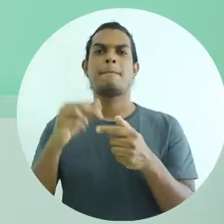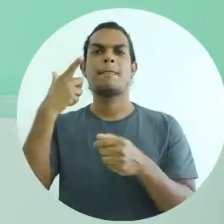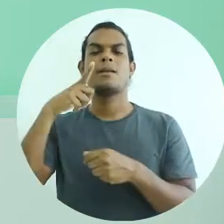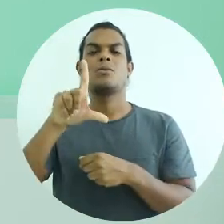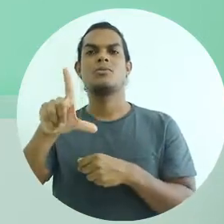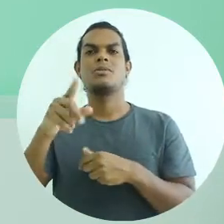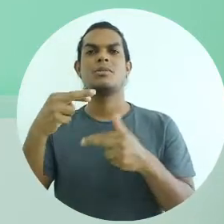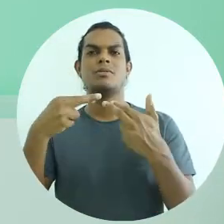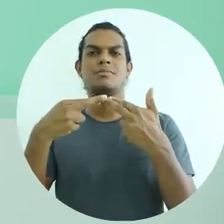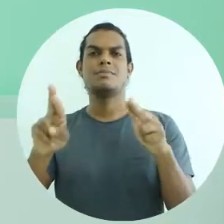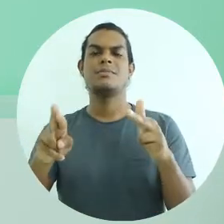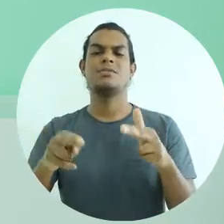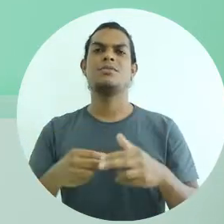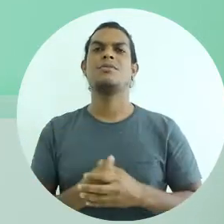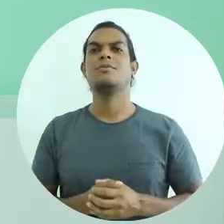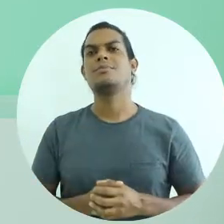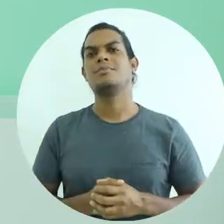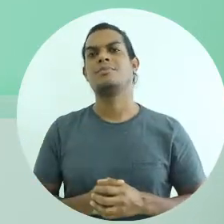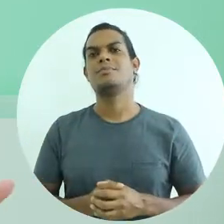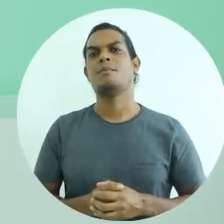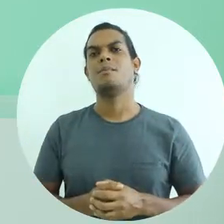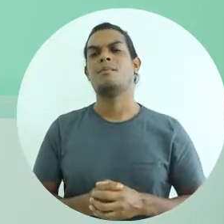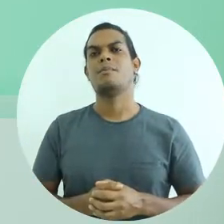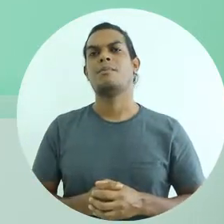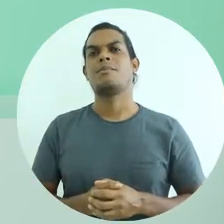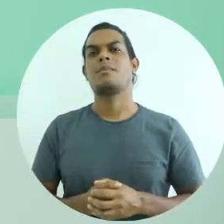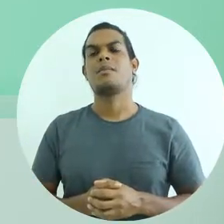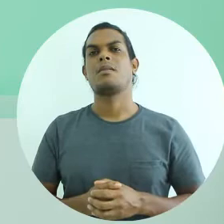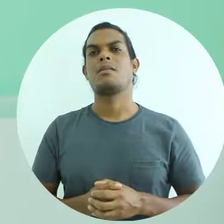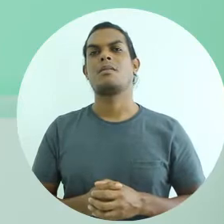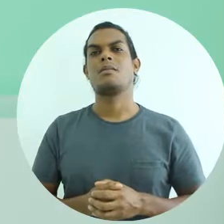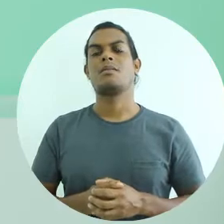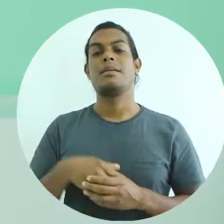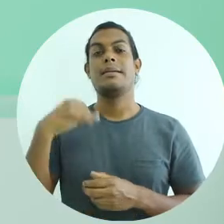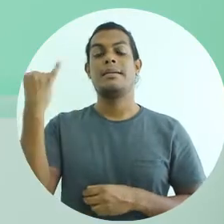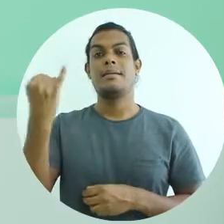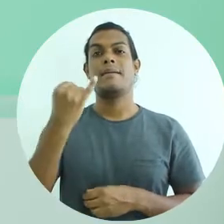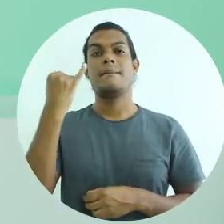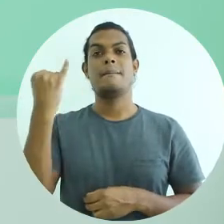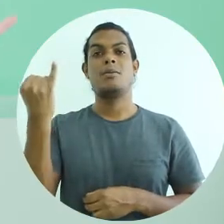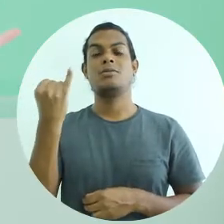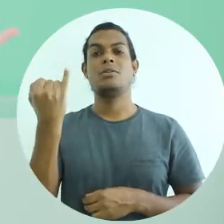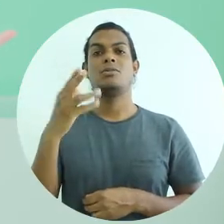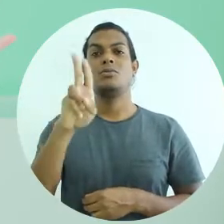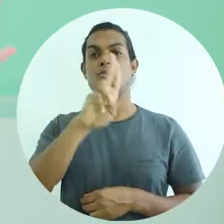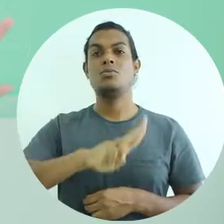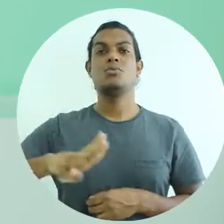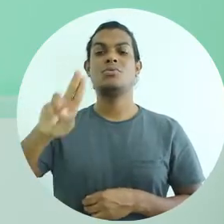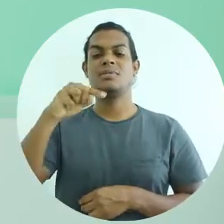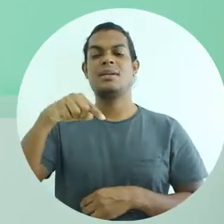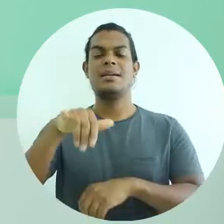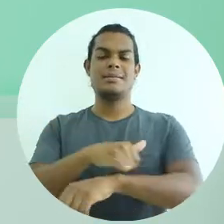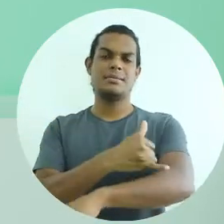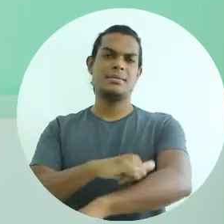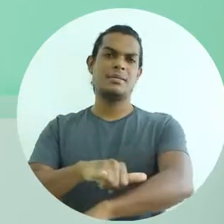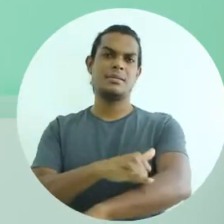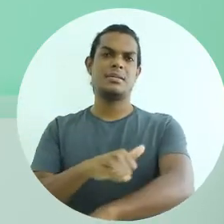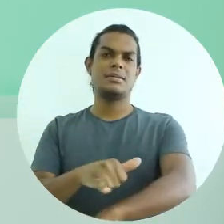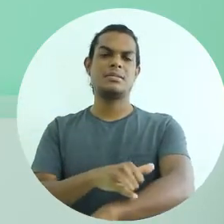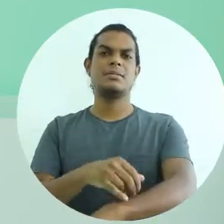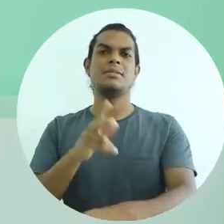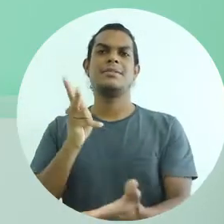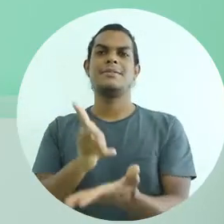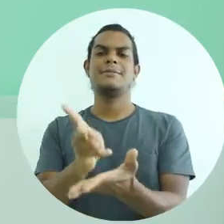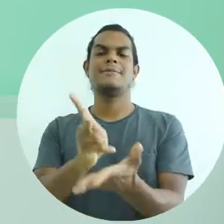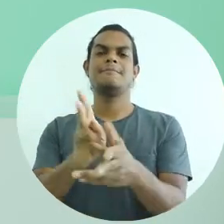problema. E o recomendado é trazer para essa reunião, onde choverão as ideias, trazer